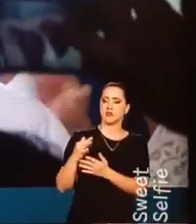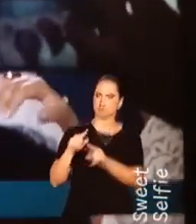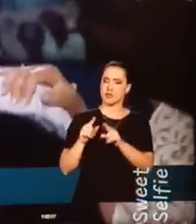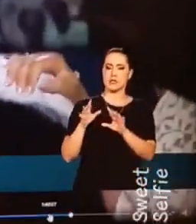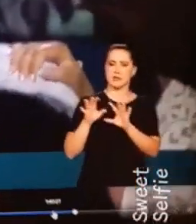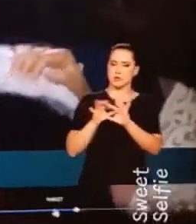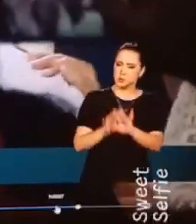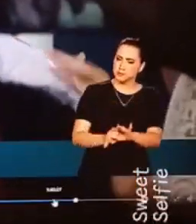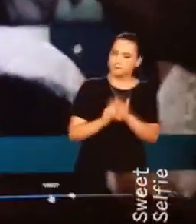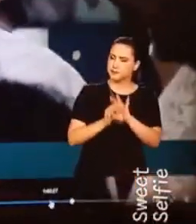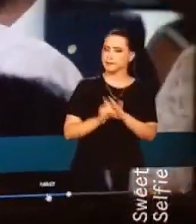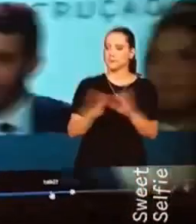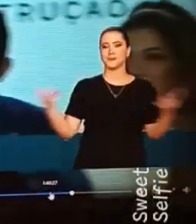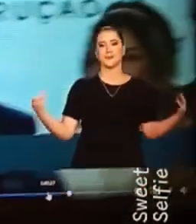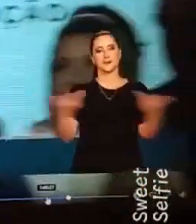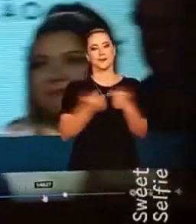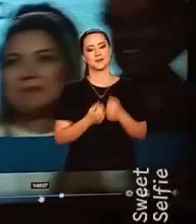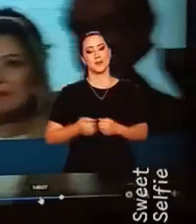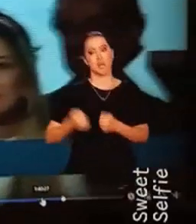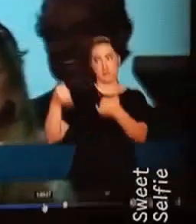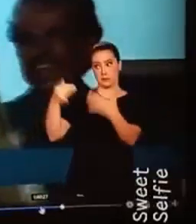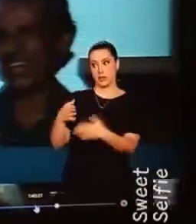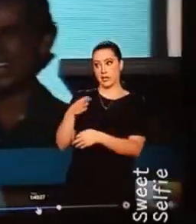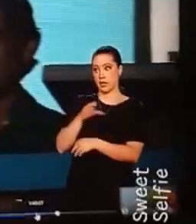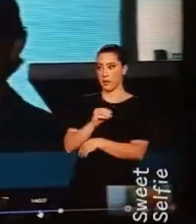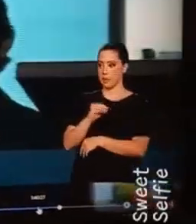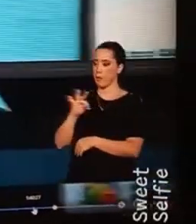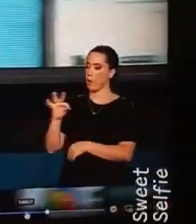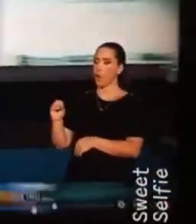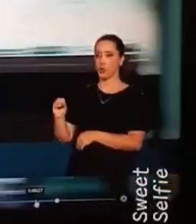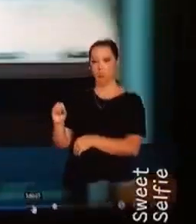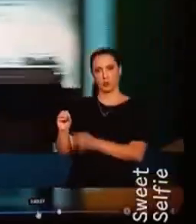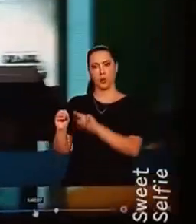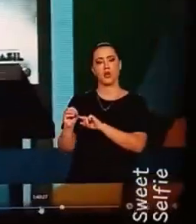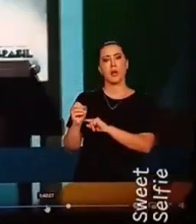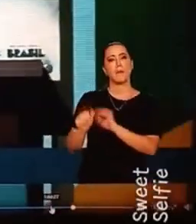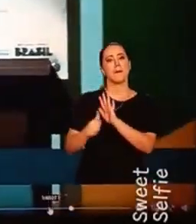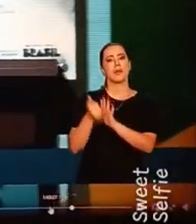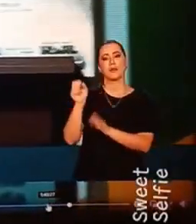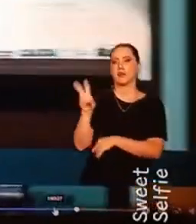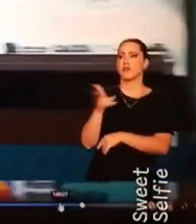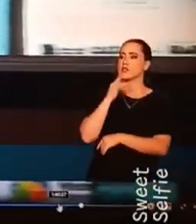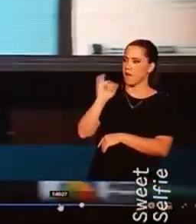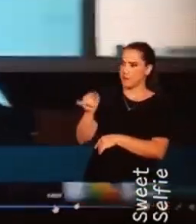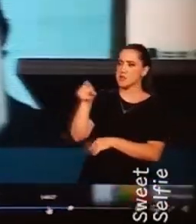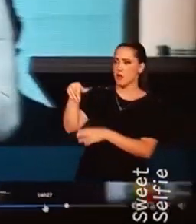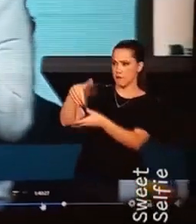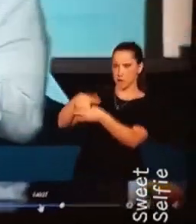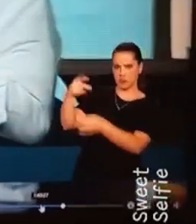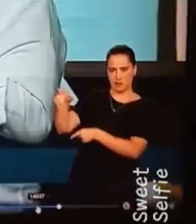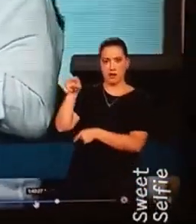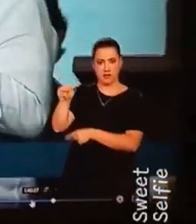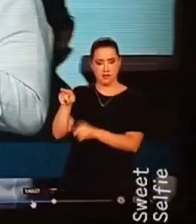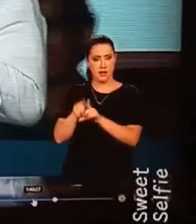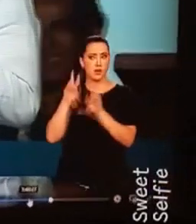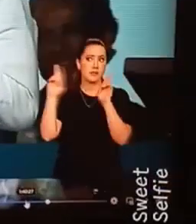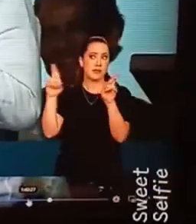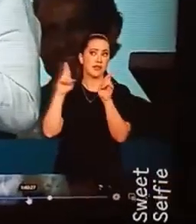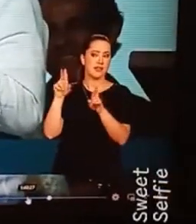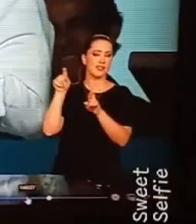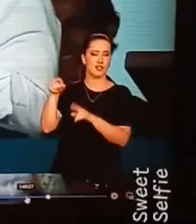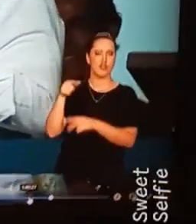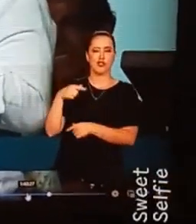Otto, sabe, na primeira vez que eu declarei voto para ele, que eu tinha esperança que ele iria me orgulhar. E posso dizer para o povo